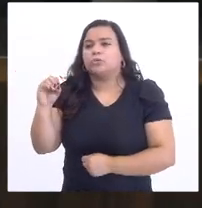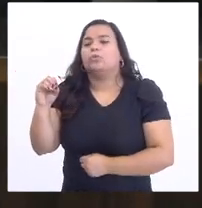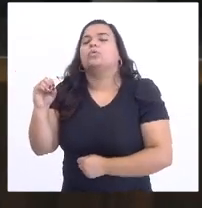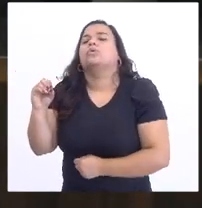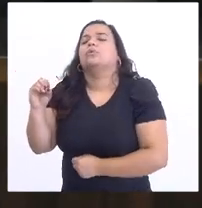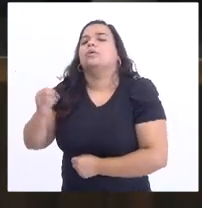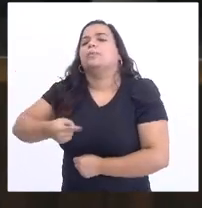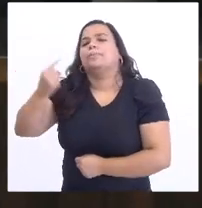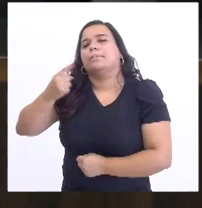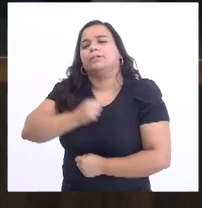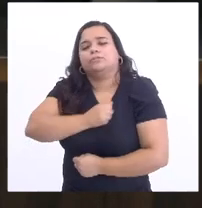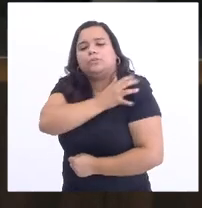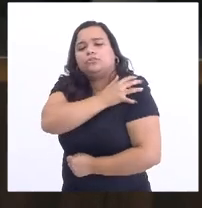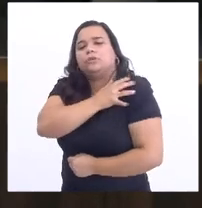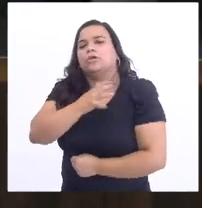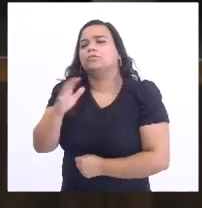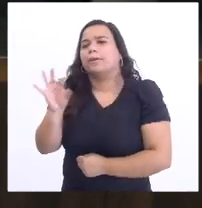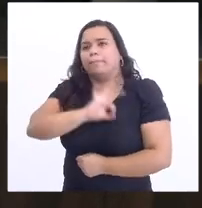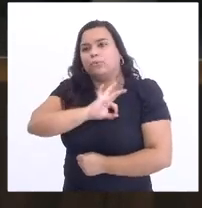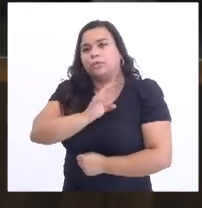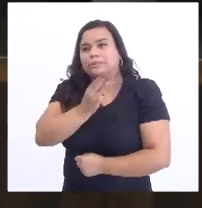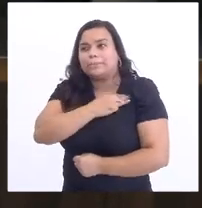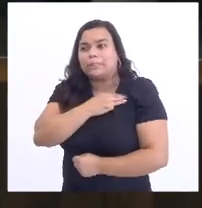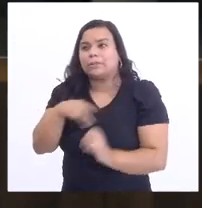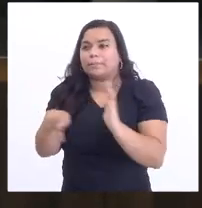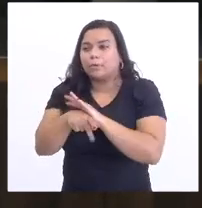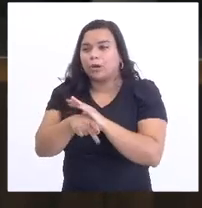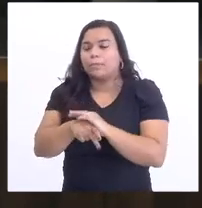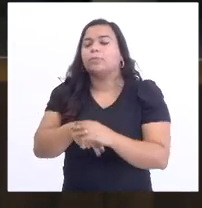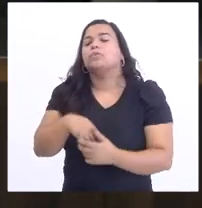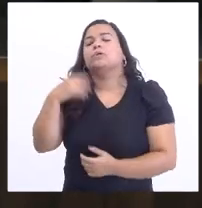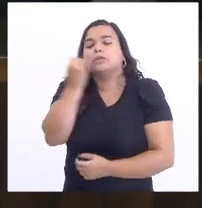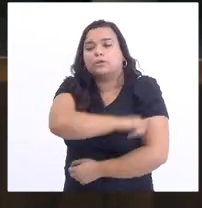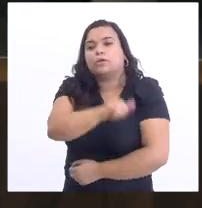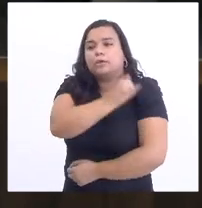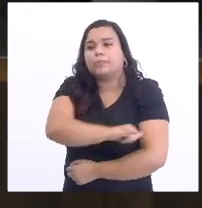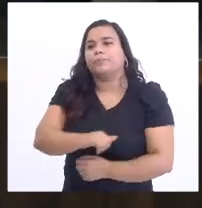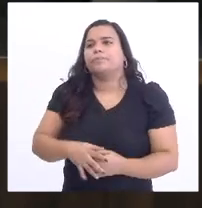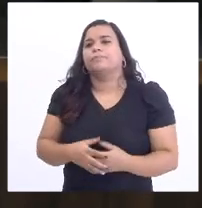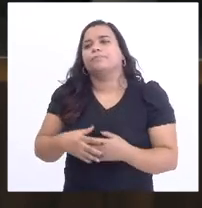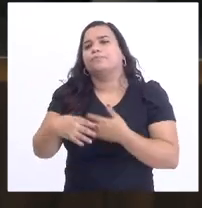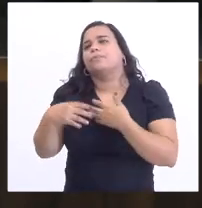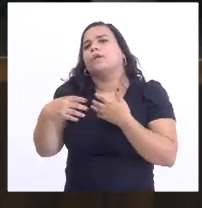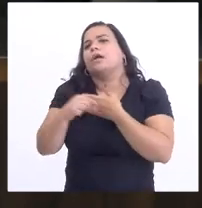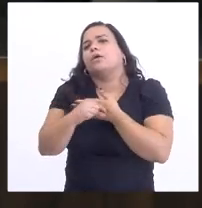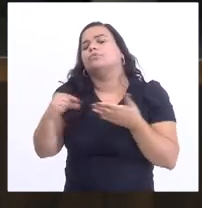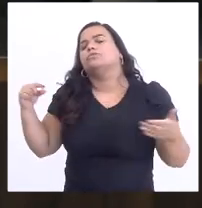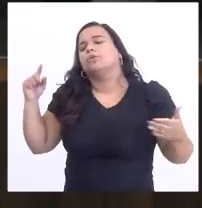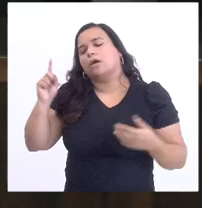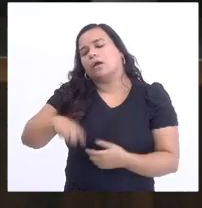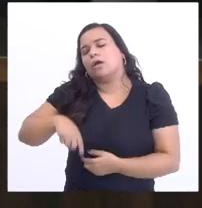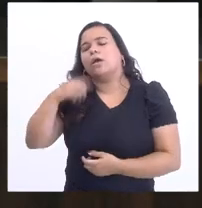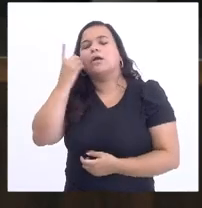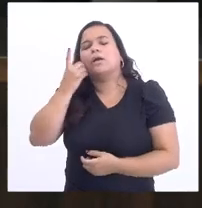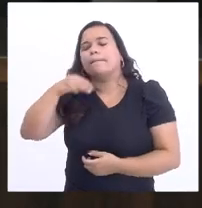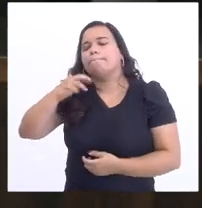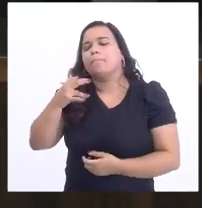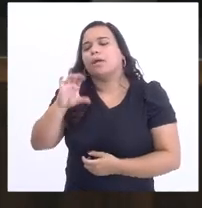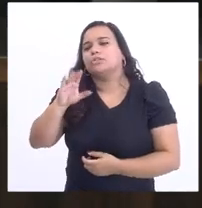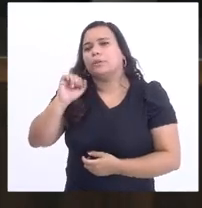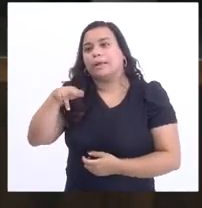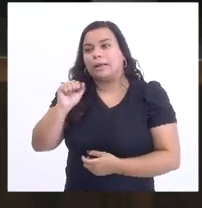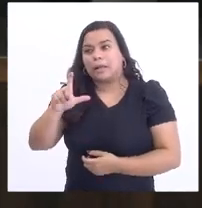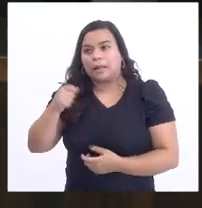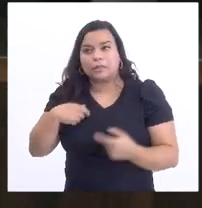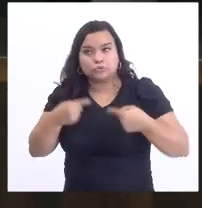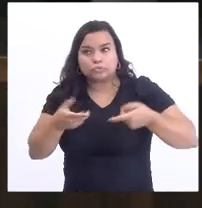Rio de Janeiro. Parecer da Comissão de Normas Internas e Proposições Externas, favorável, relator deputado Márcio Canella. Em discussão, não havendo que queira discutir, encerrada a